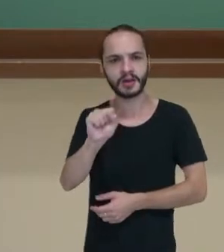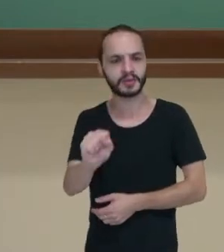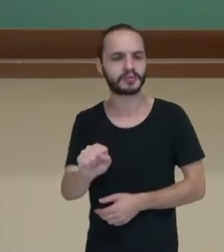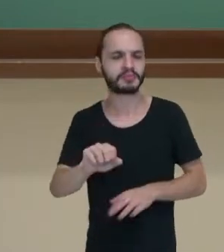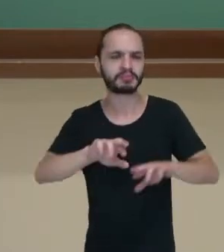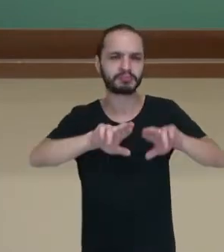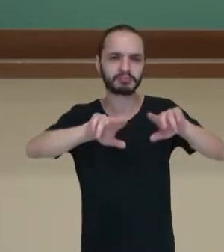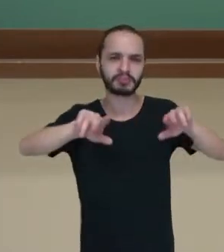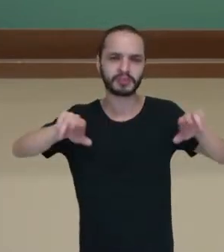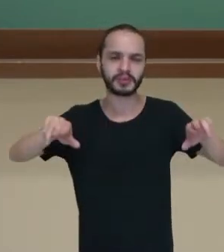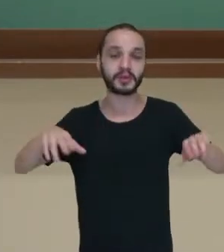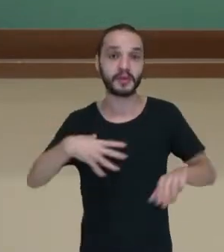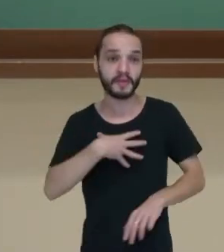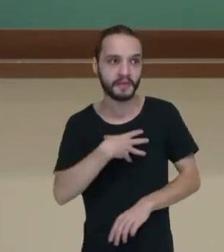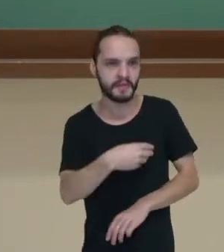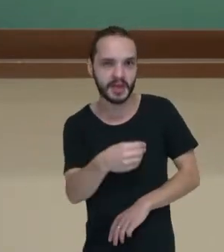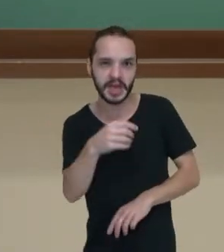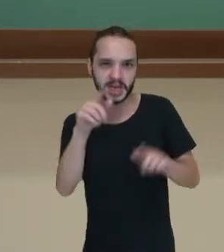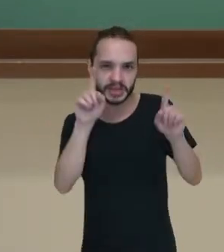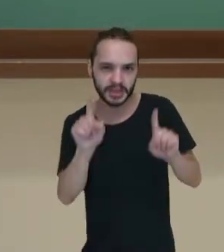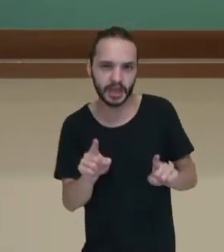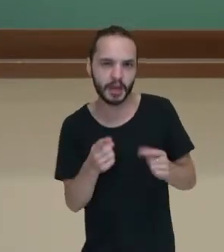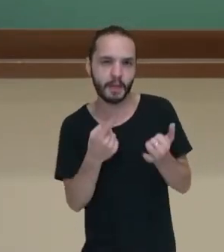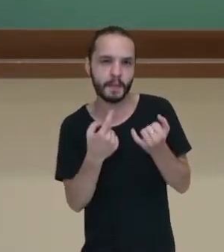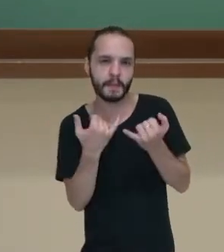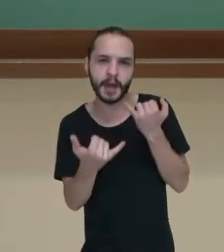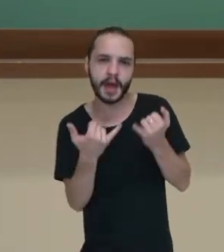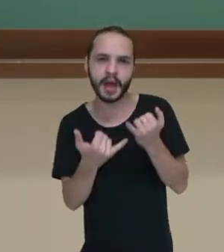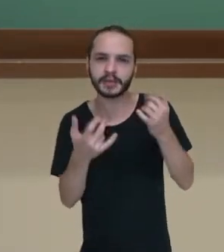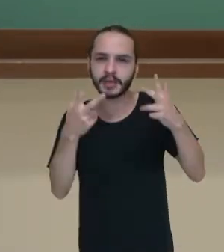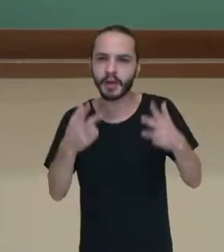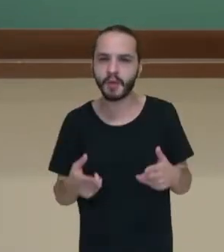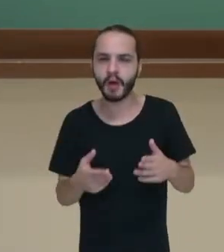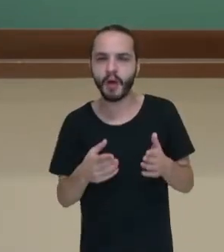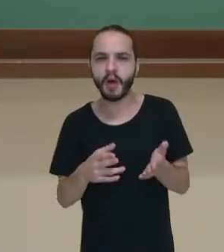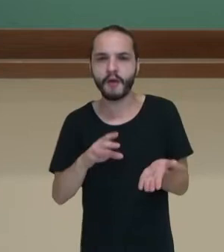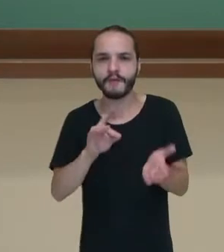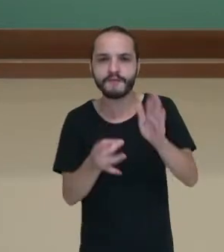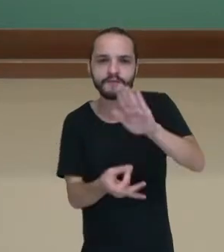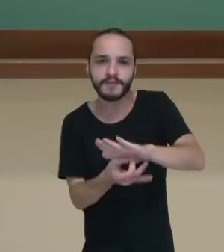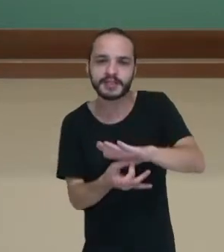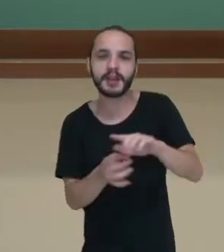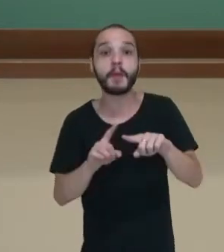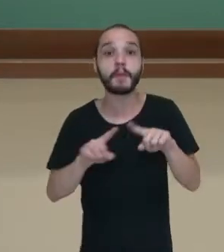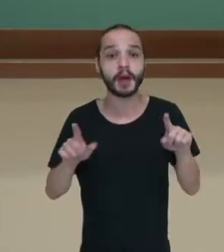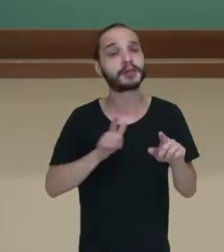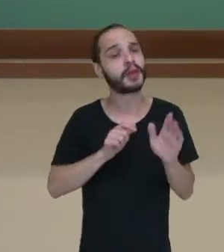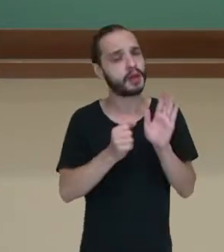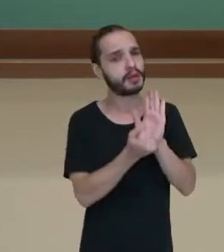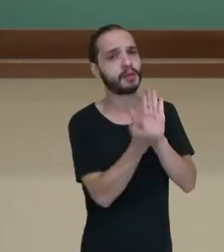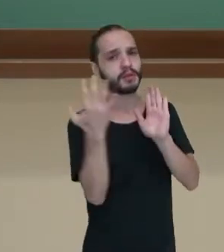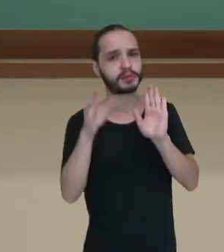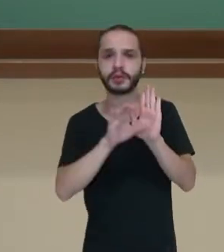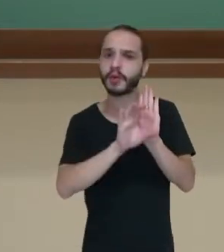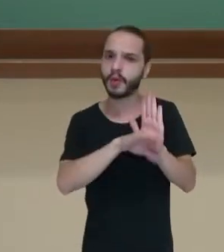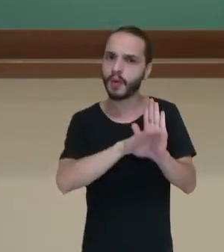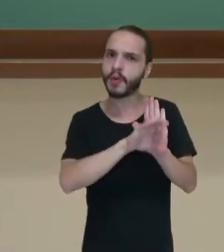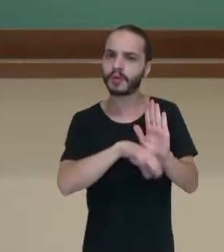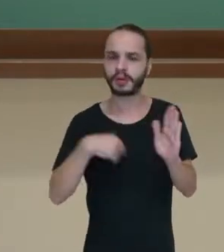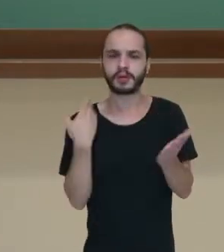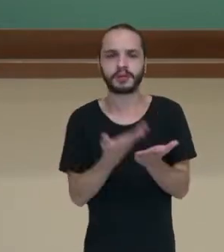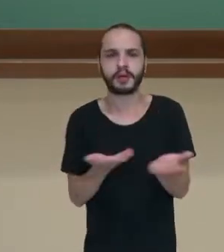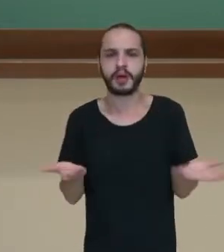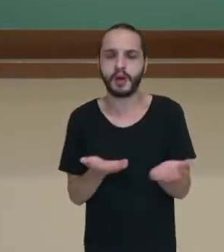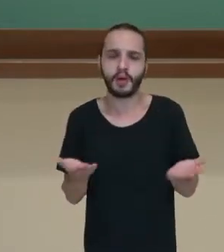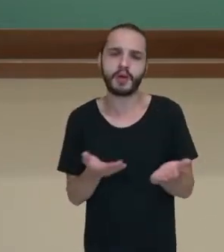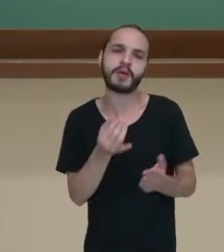Zeus, a gente conhece como uma ficção, a gente se diverte com essas coisas, mas tem também conceitos que vieram da Grécia que a gente vive eles, como